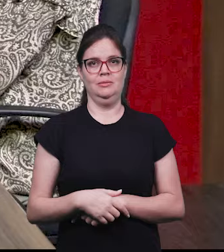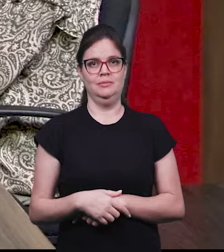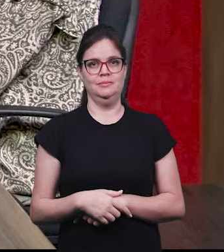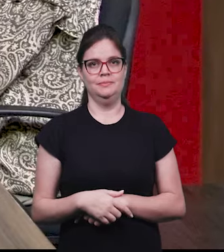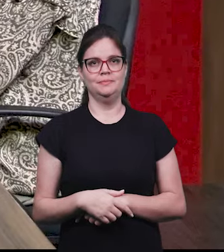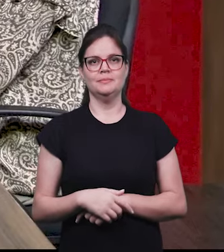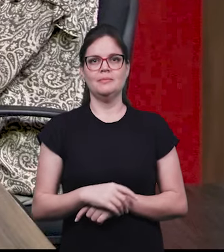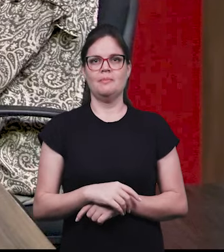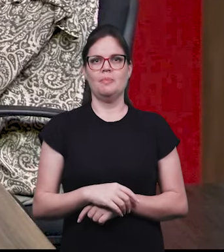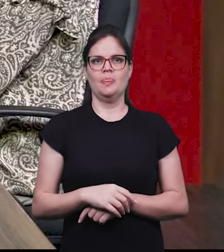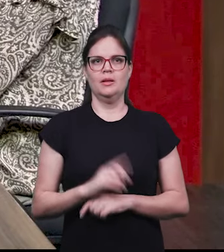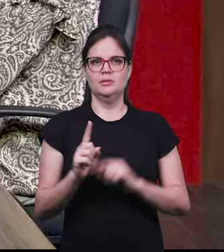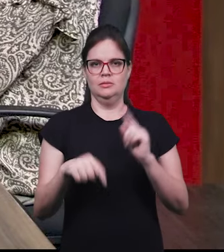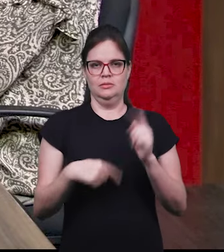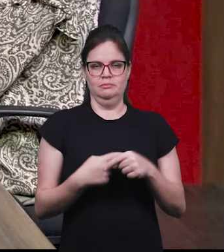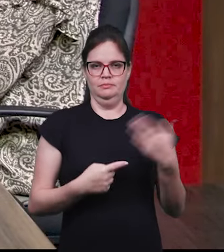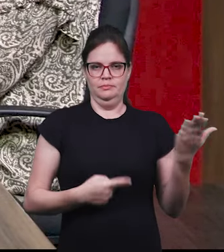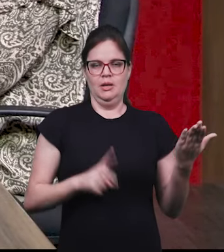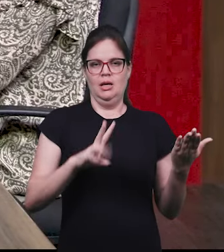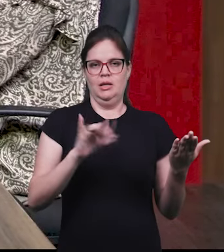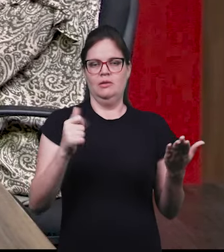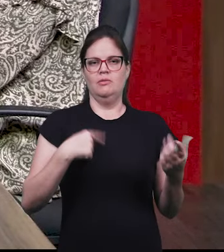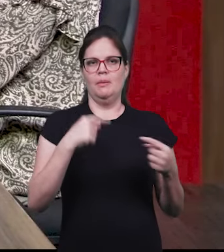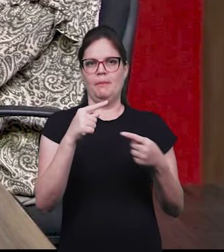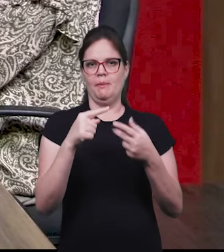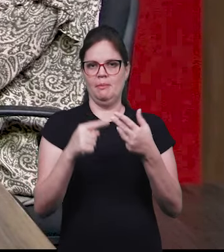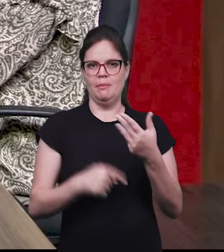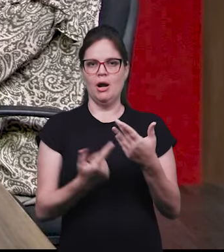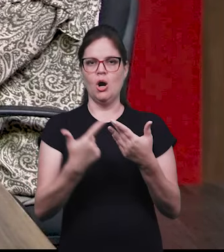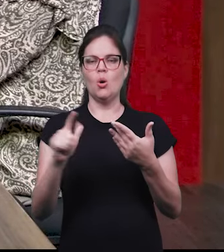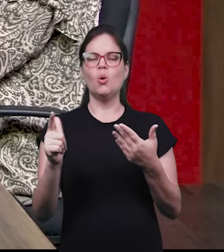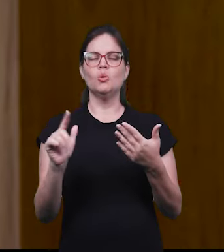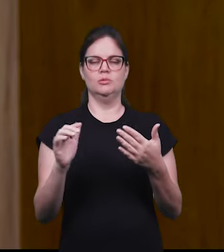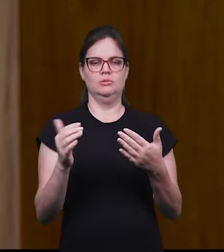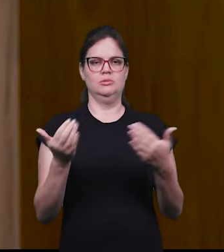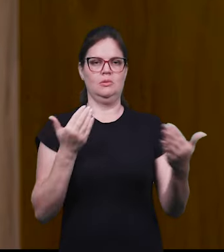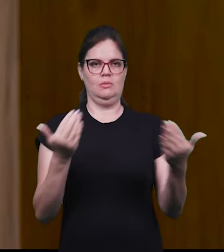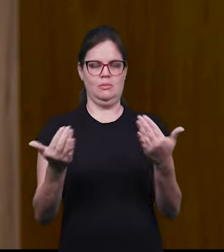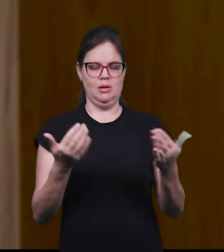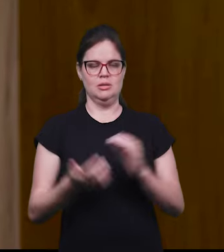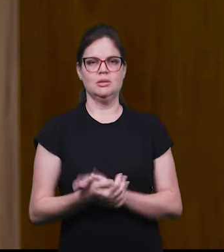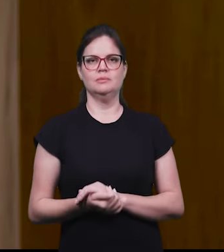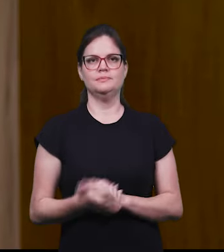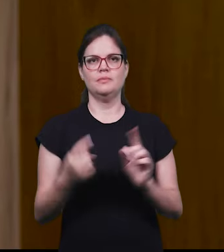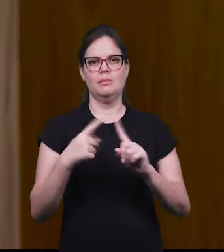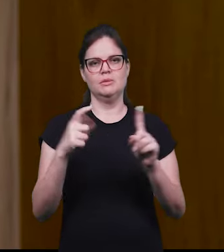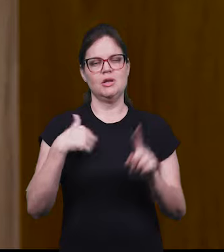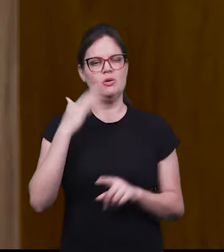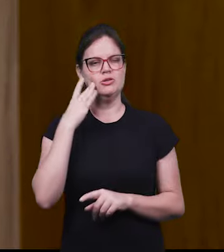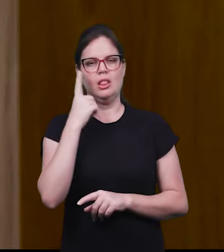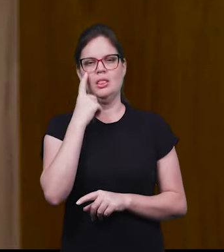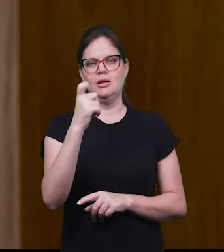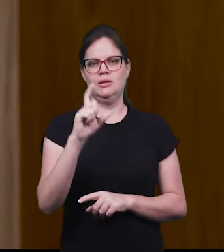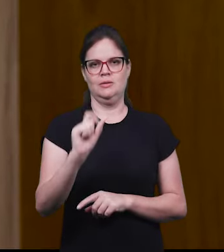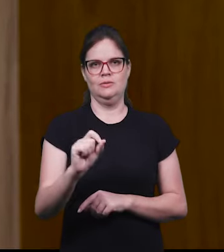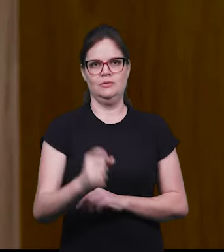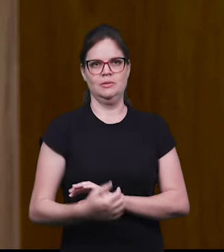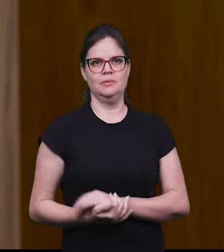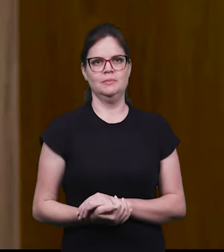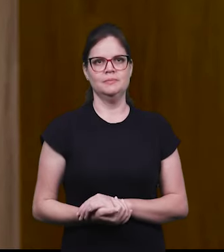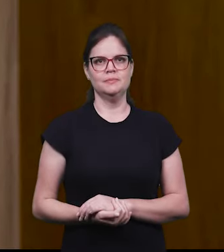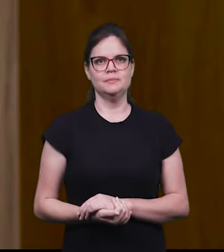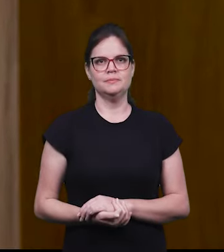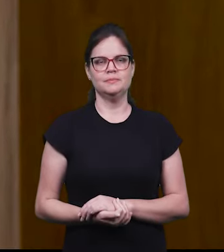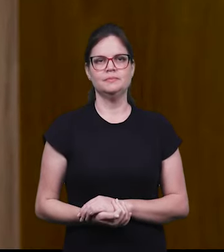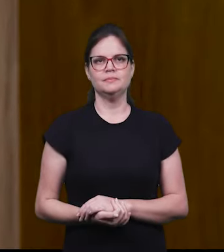só, depois o Albert vai enumerar outros paralelos do cilindro com a Bíblia, mas esse que eu acho muito interessante